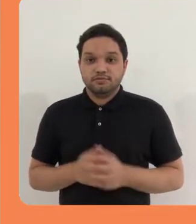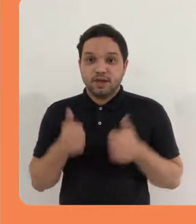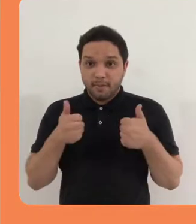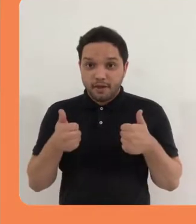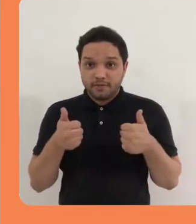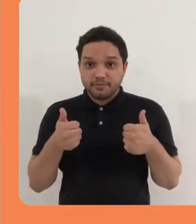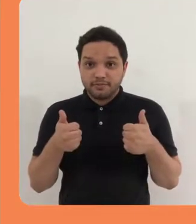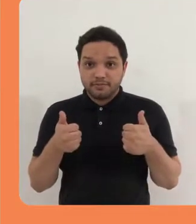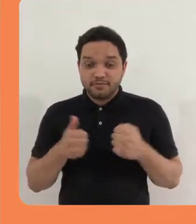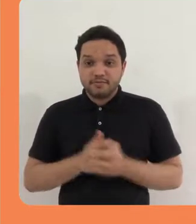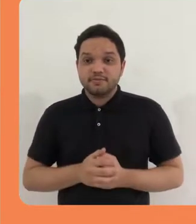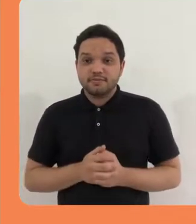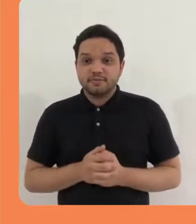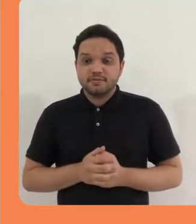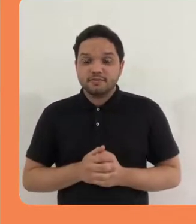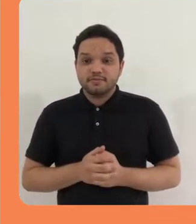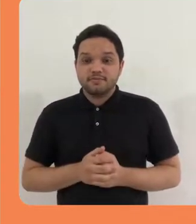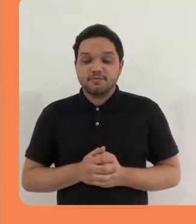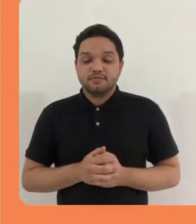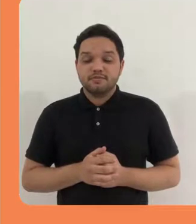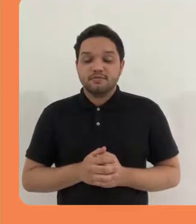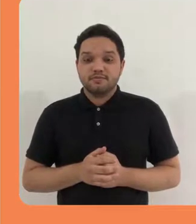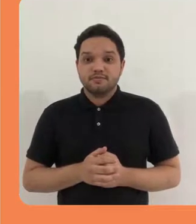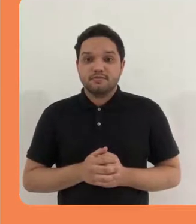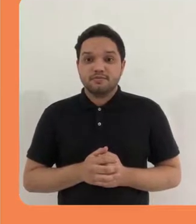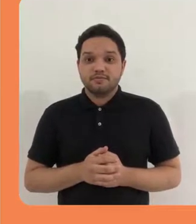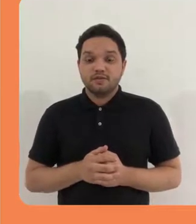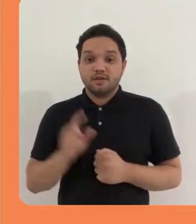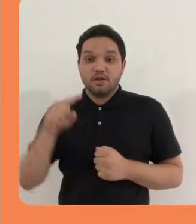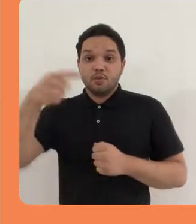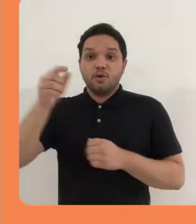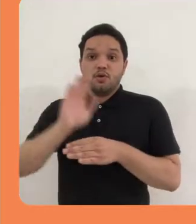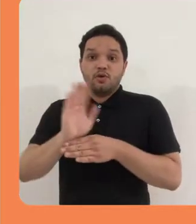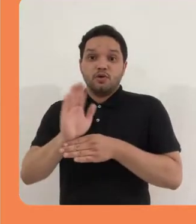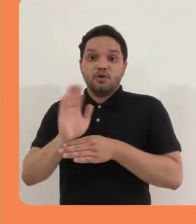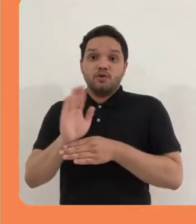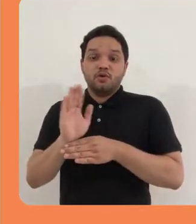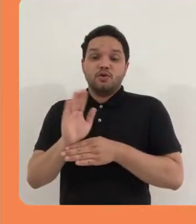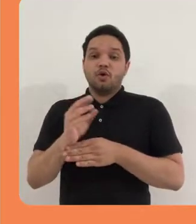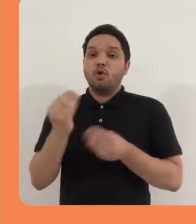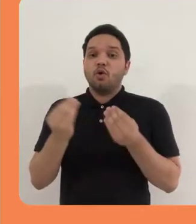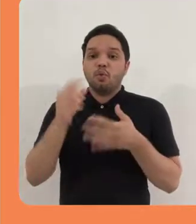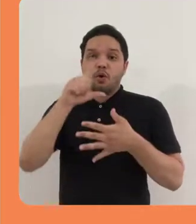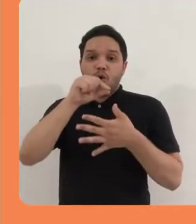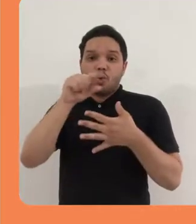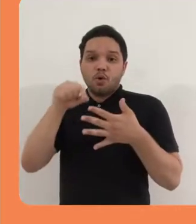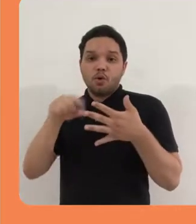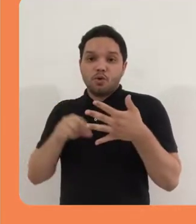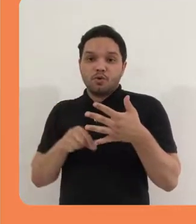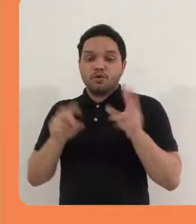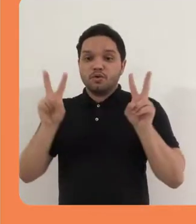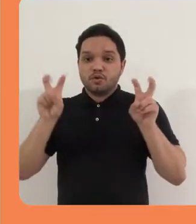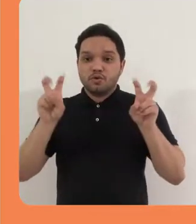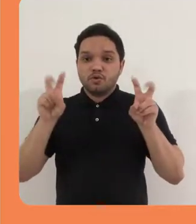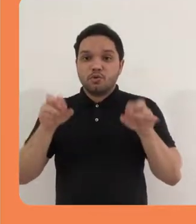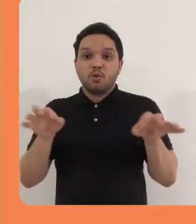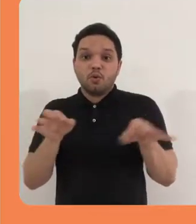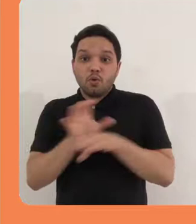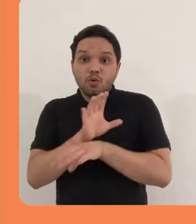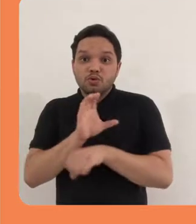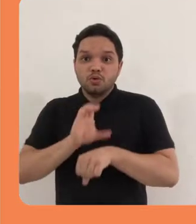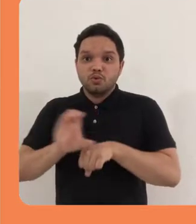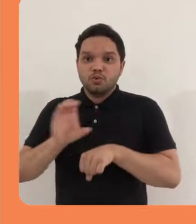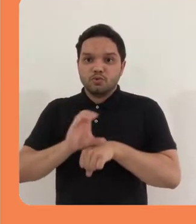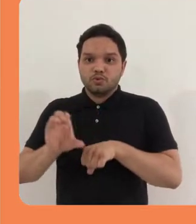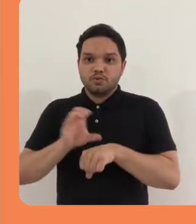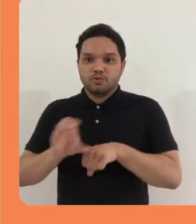Ah tá certo e vejamos no próximo vídeo algumas opções sobre a conclusão